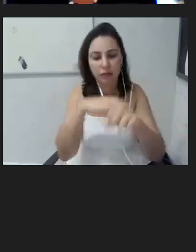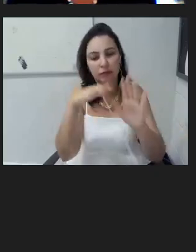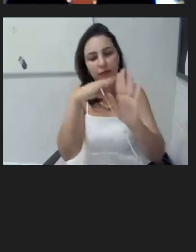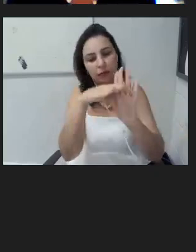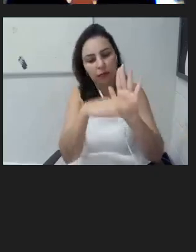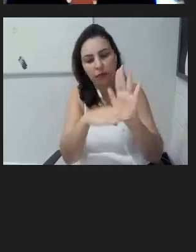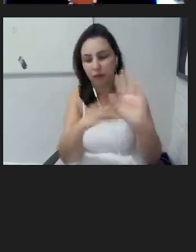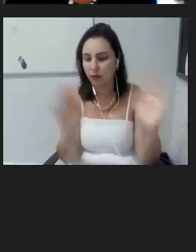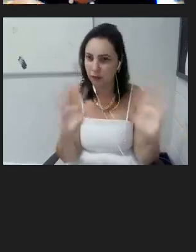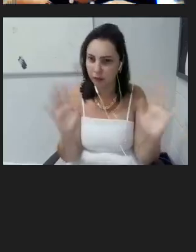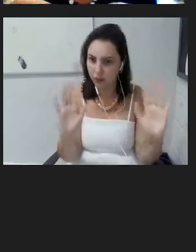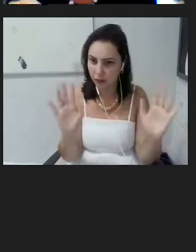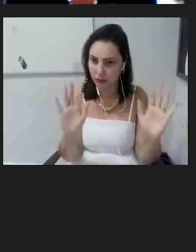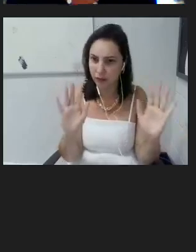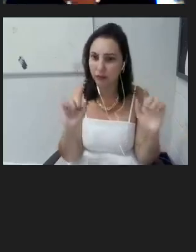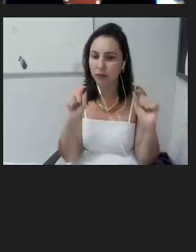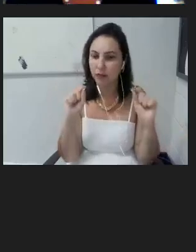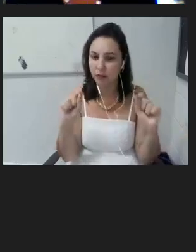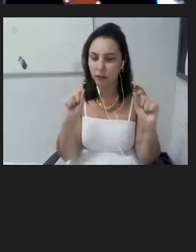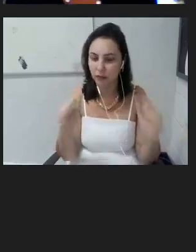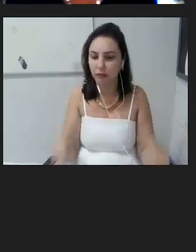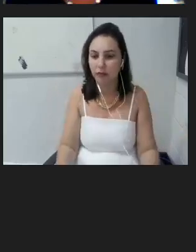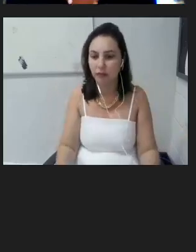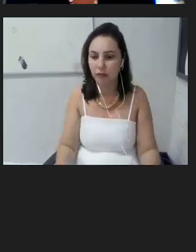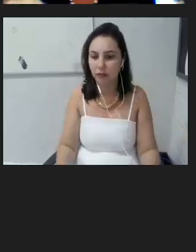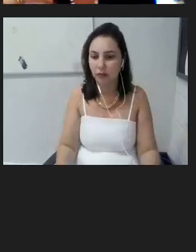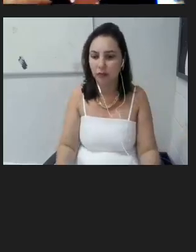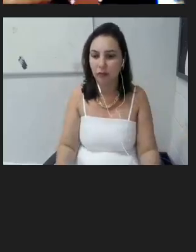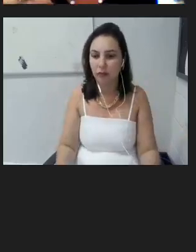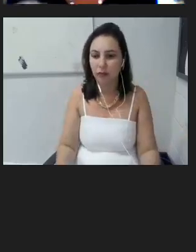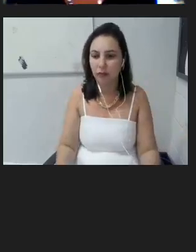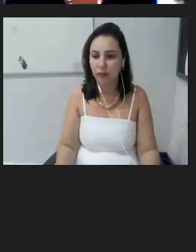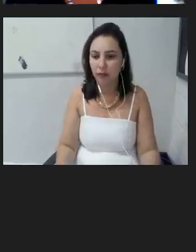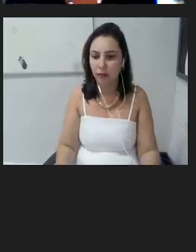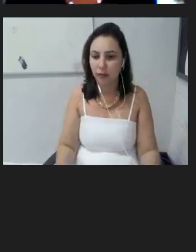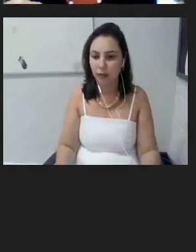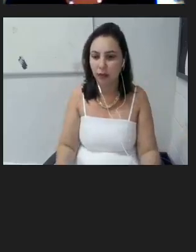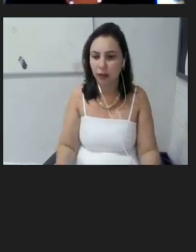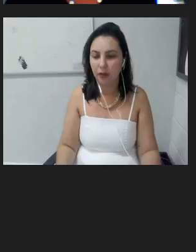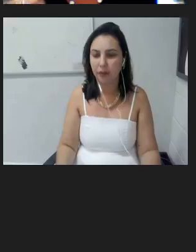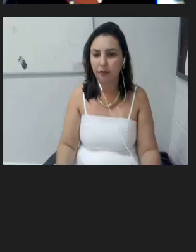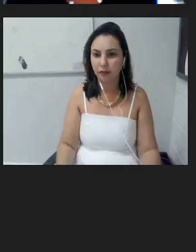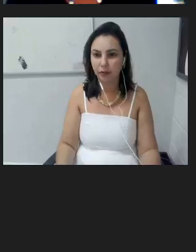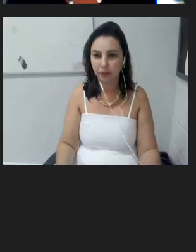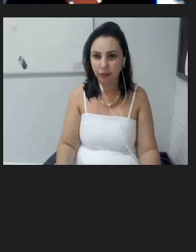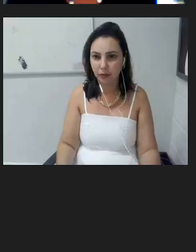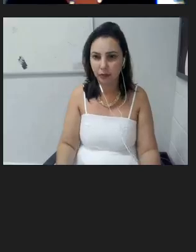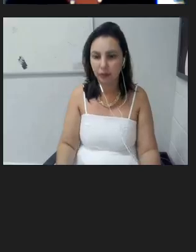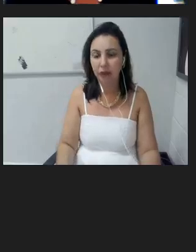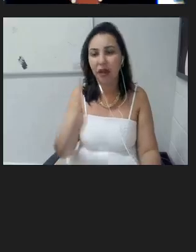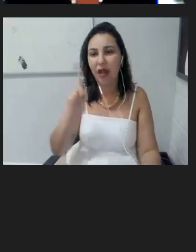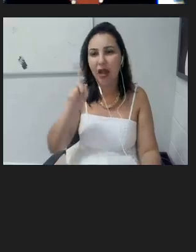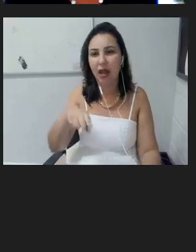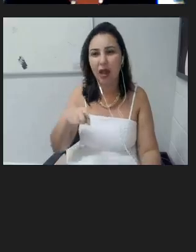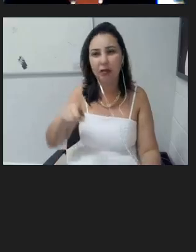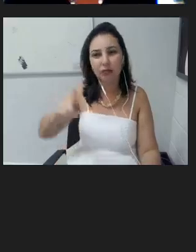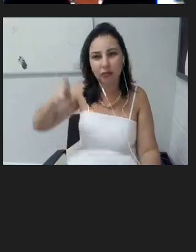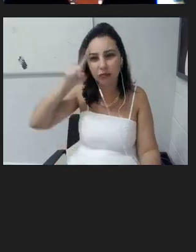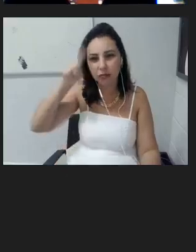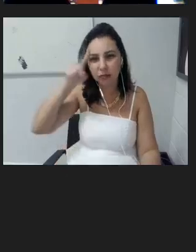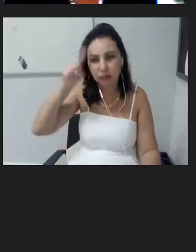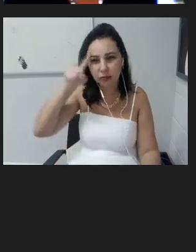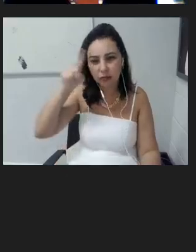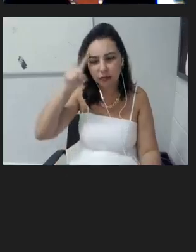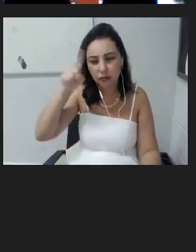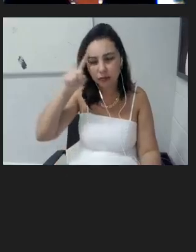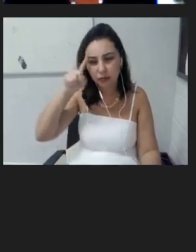é uma construção que ela tem uma constância. E essa